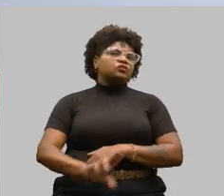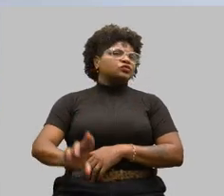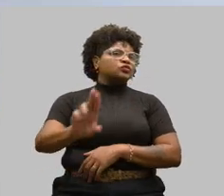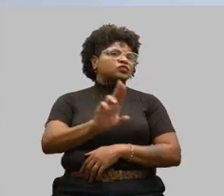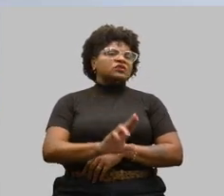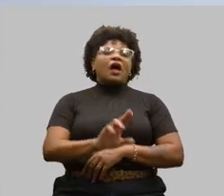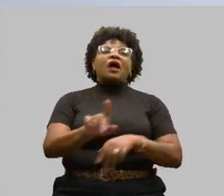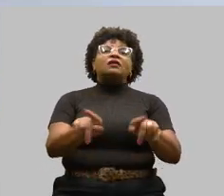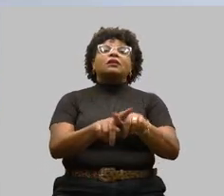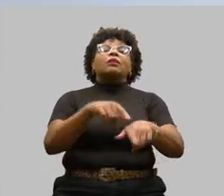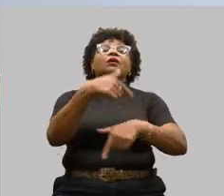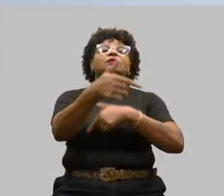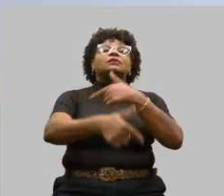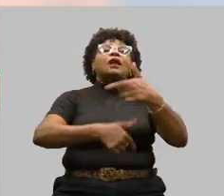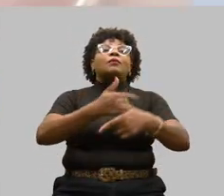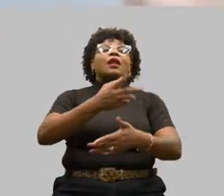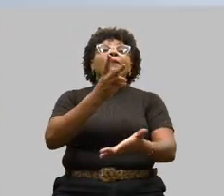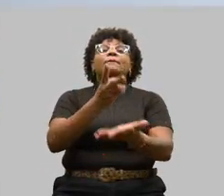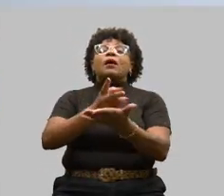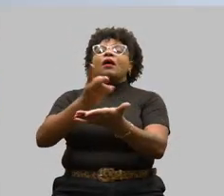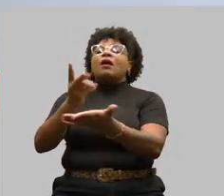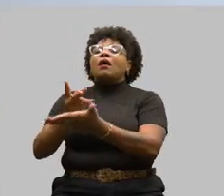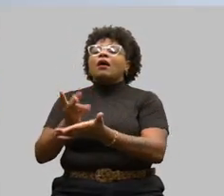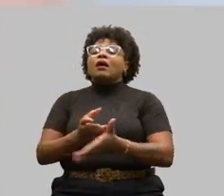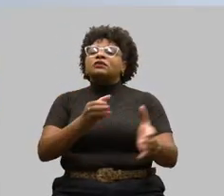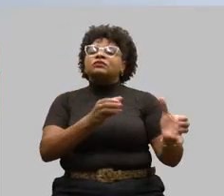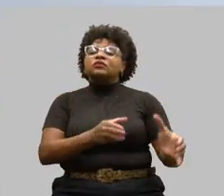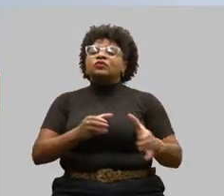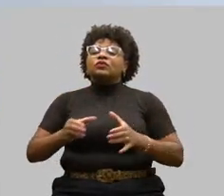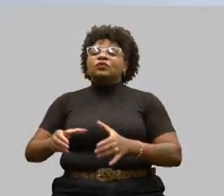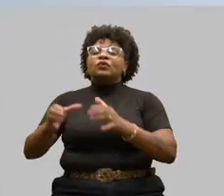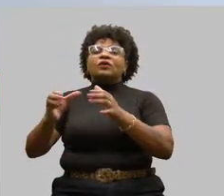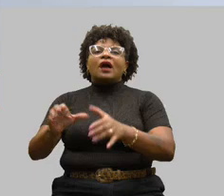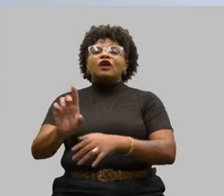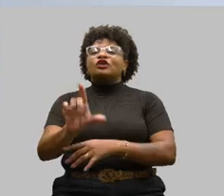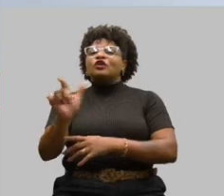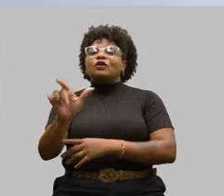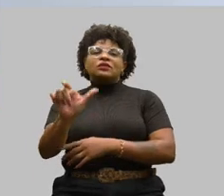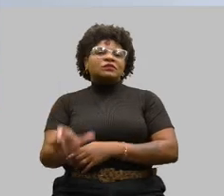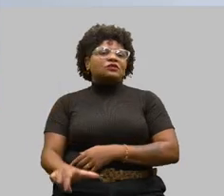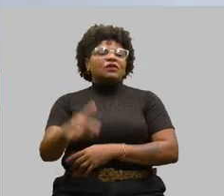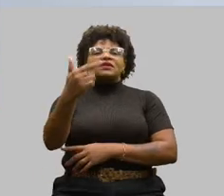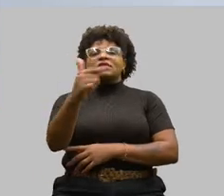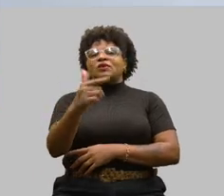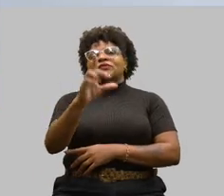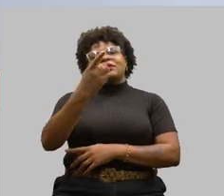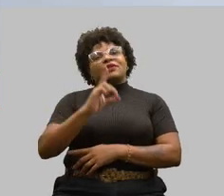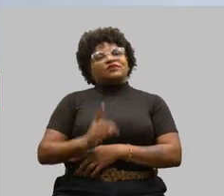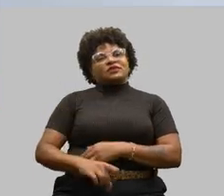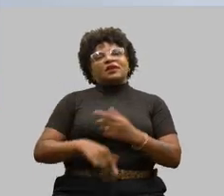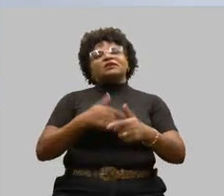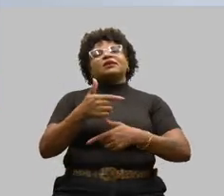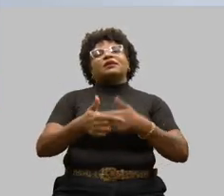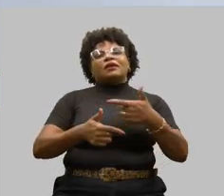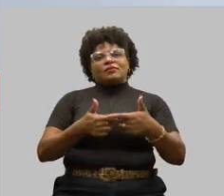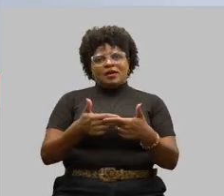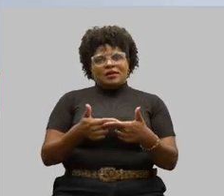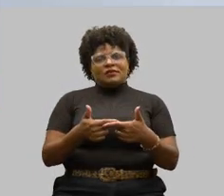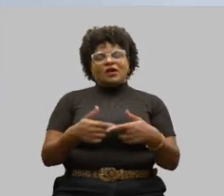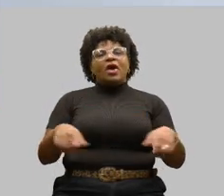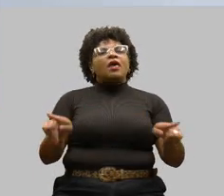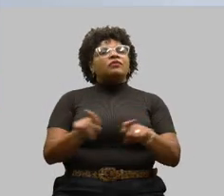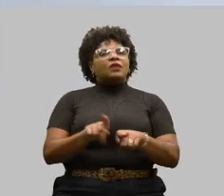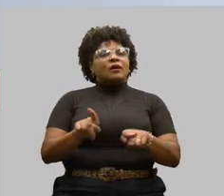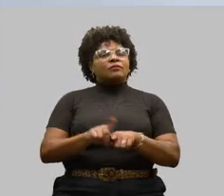onde outras pessoas com e sem deficiência trabalham também a independência do usuário